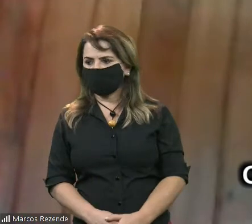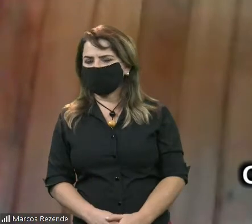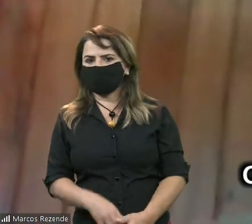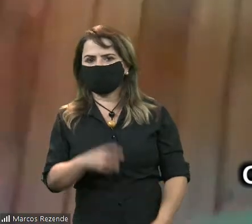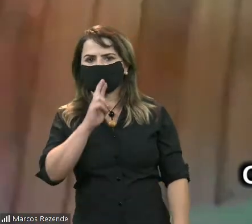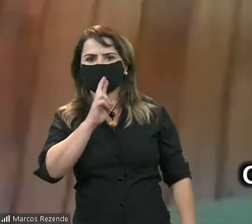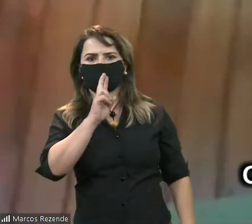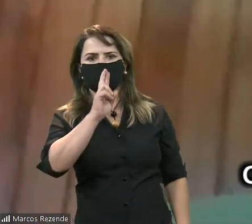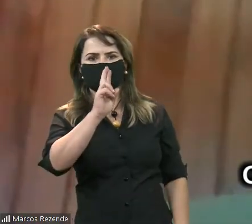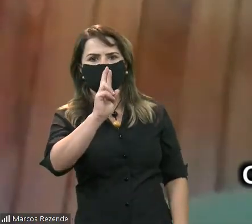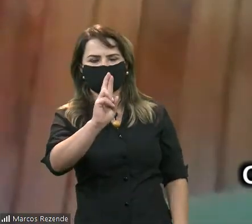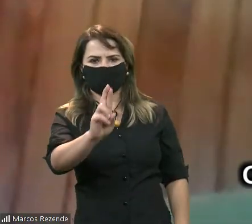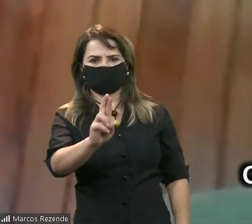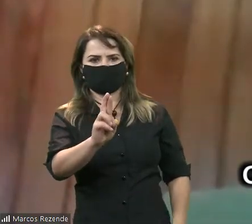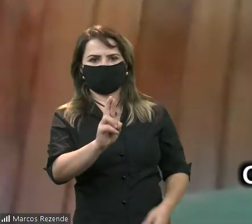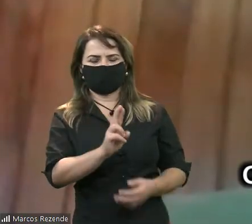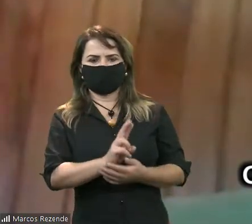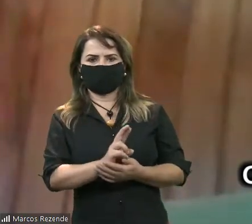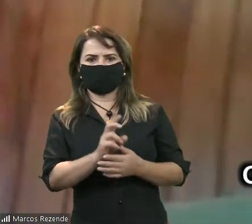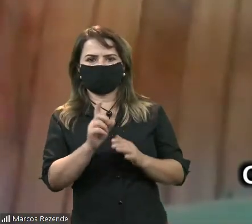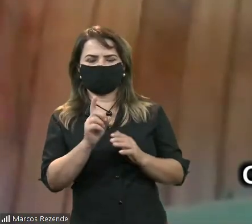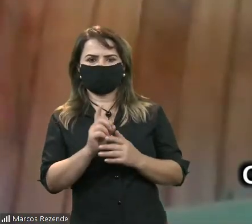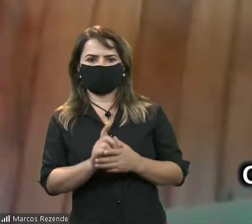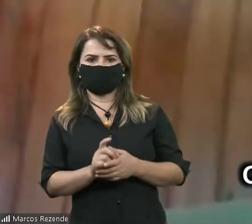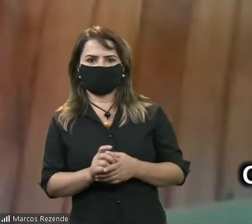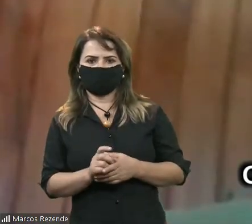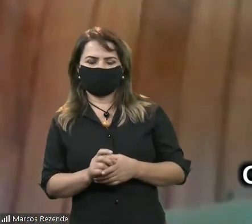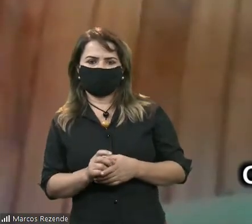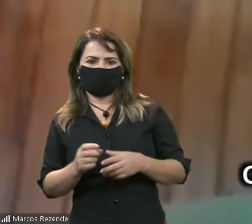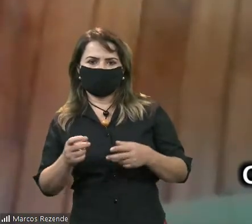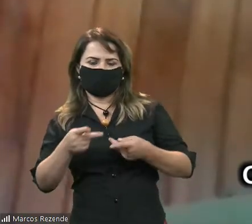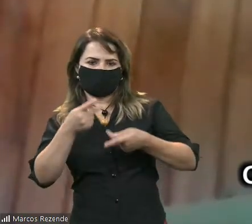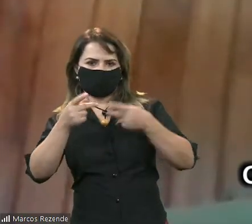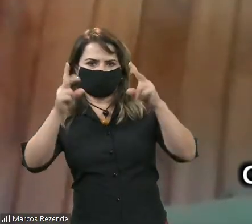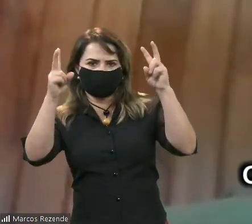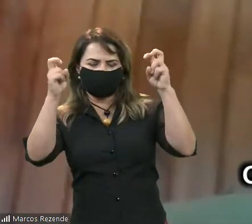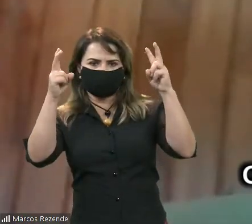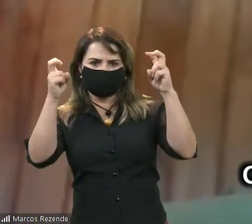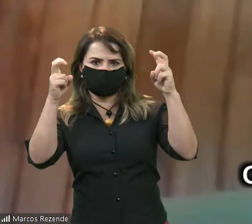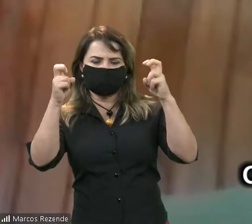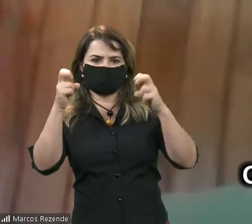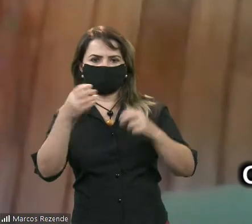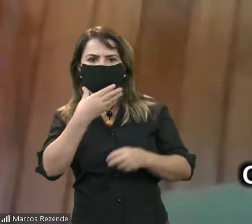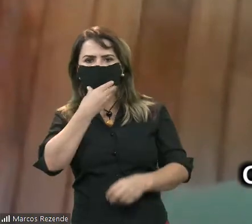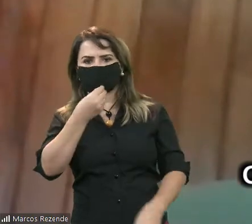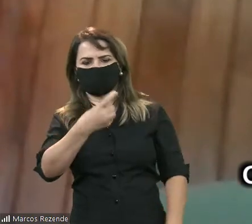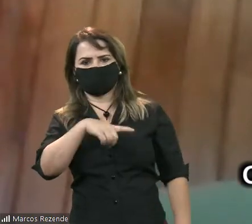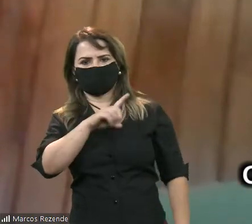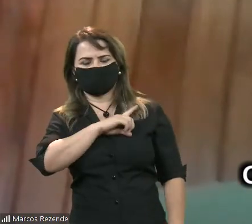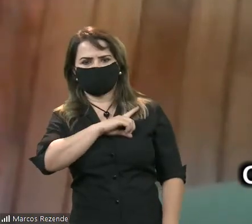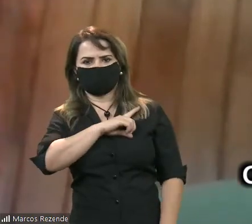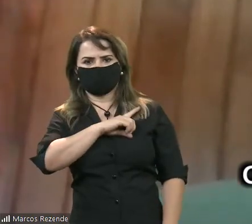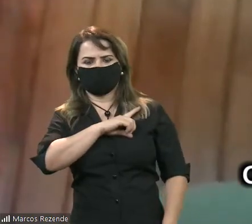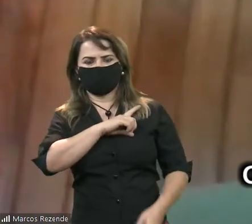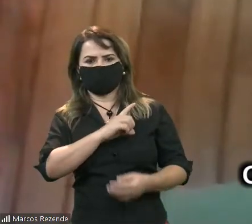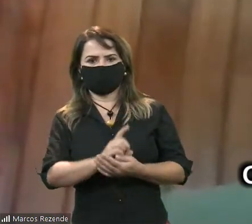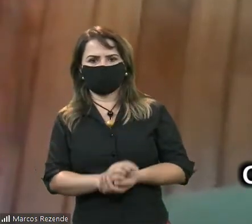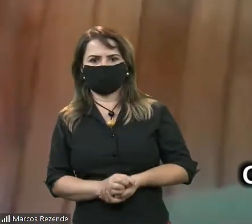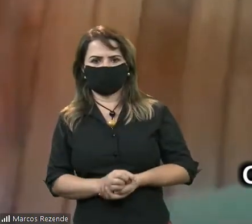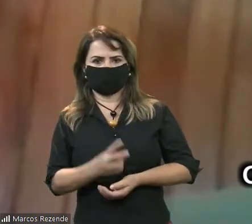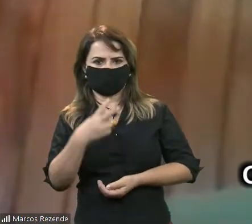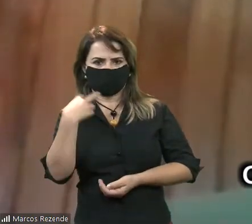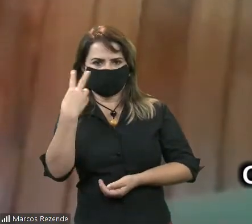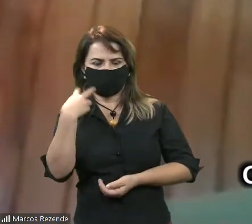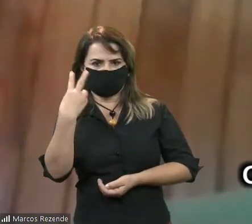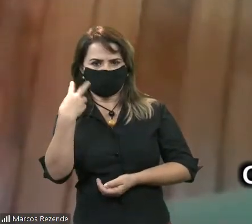Respondendo à questão de ordem, à questão do vereador Lúcio Damasceno e o questionamento que ele fez, o vereador, no